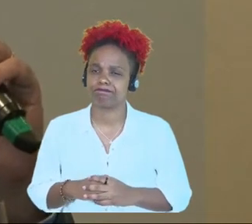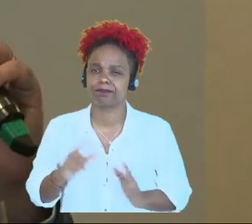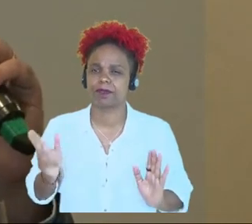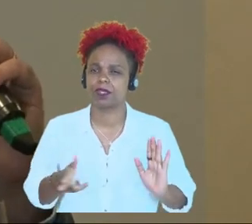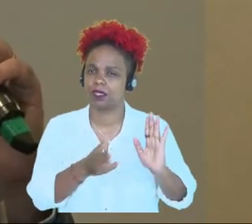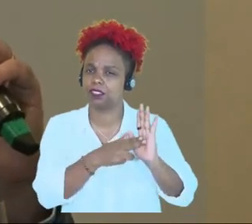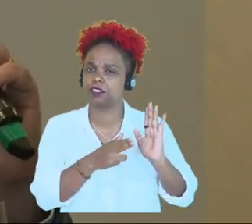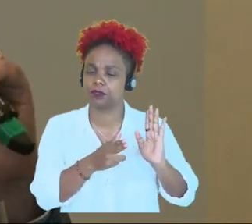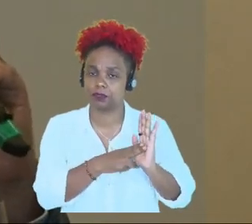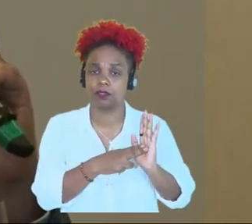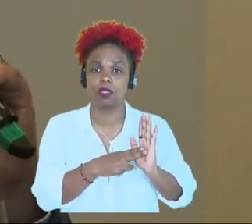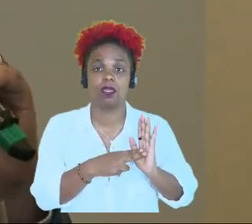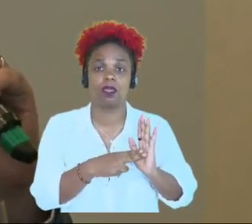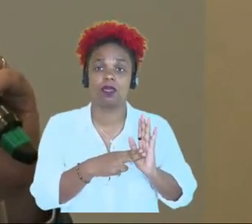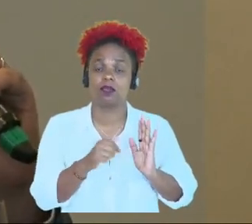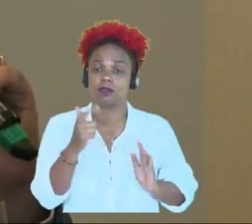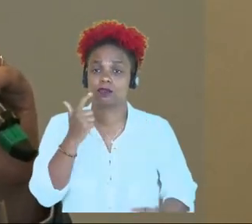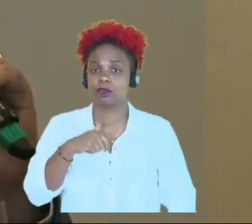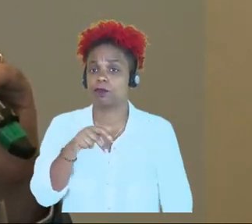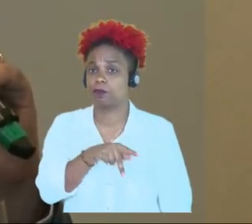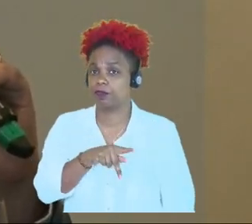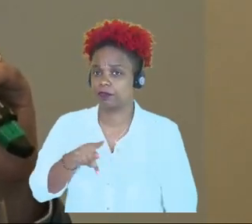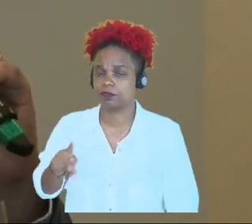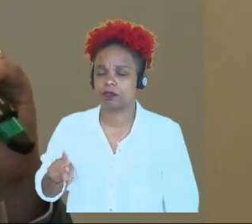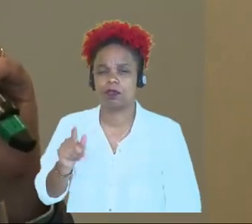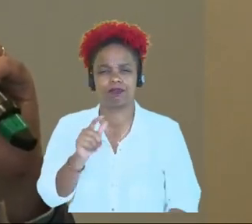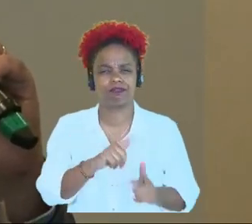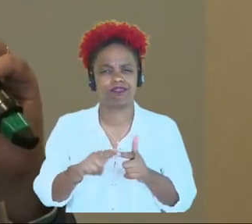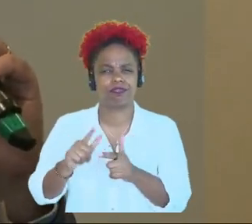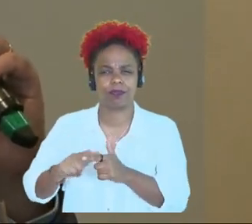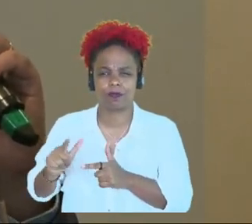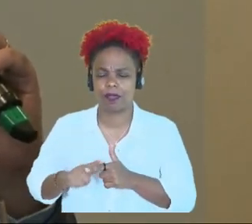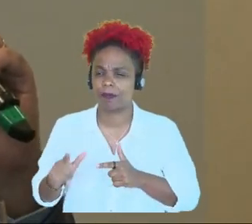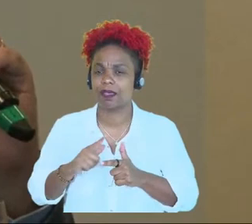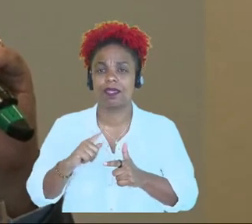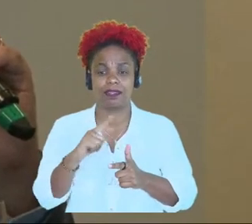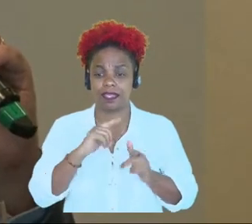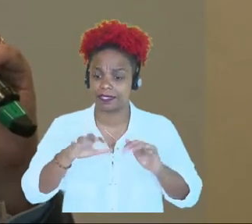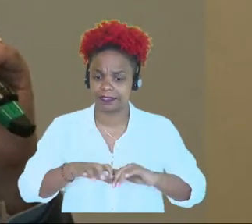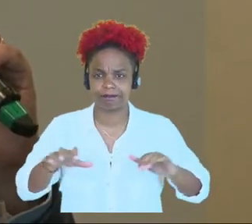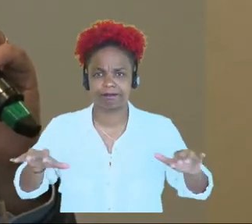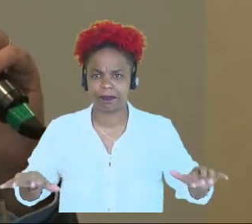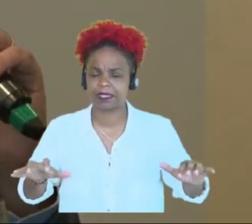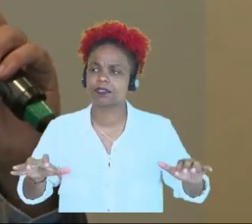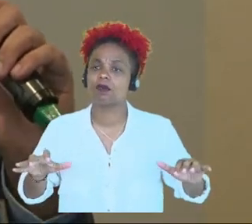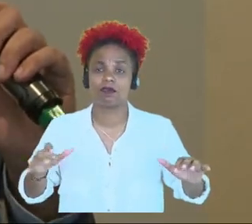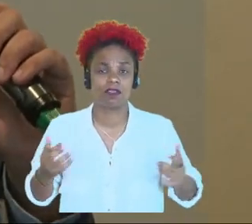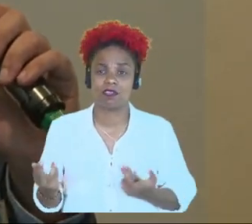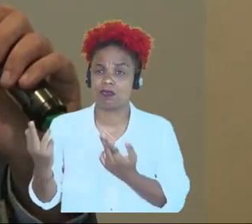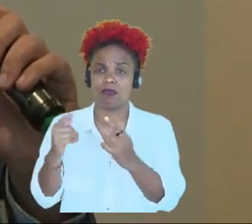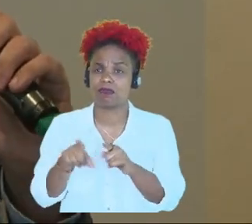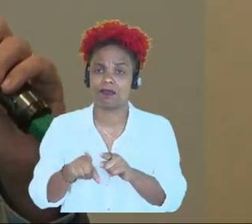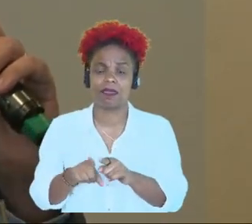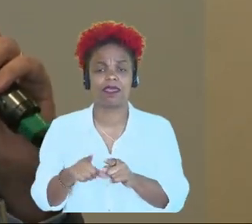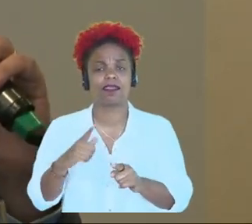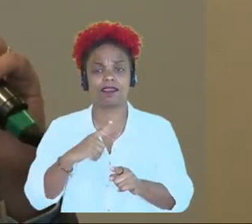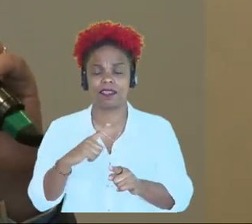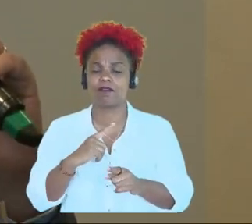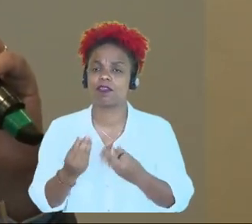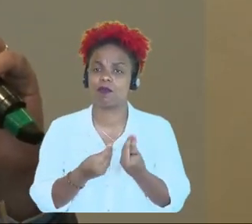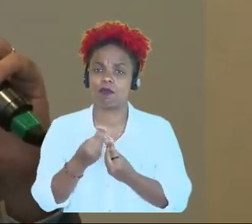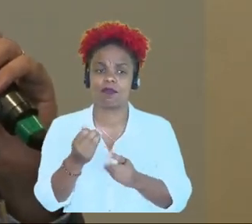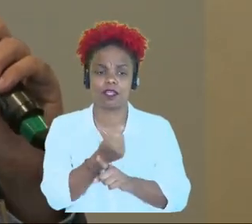como professor, eu tenho um problema com essa dicotomia, assim como a dicotomia civilização contra a